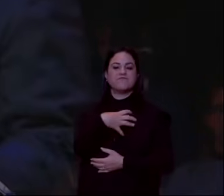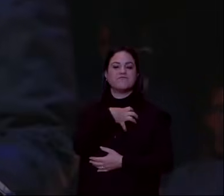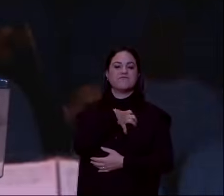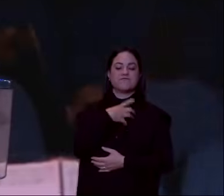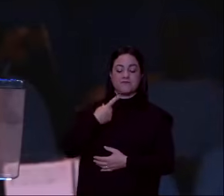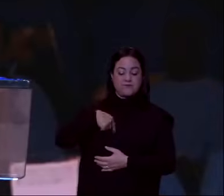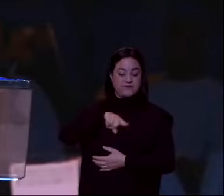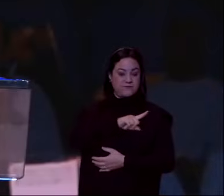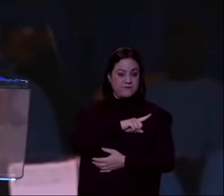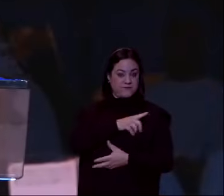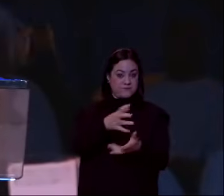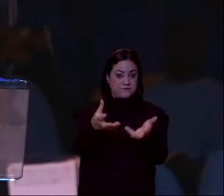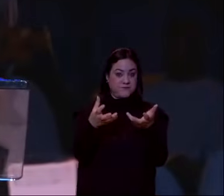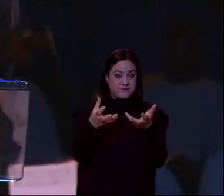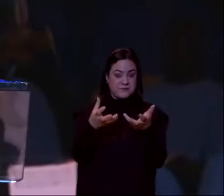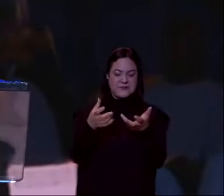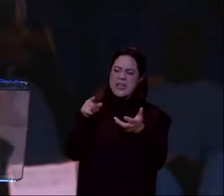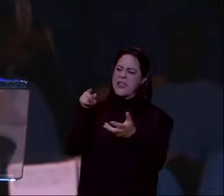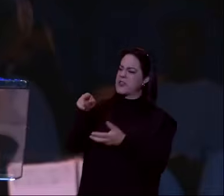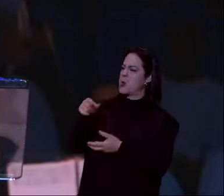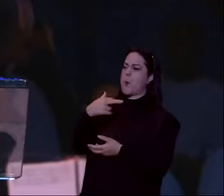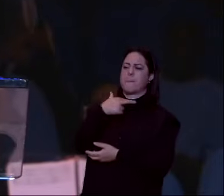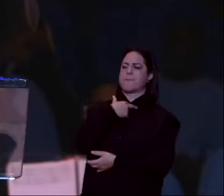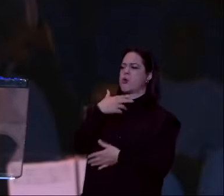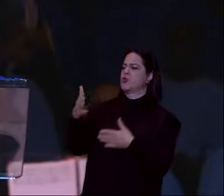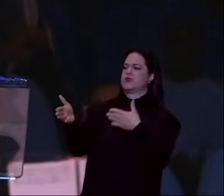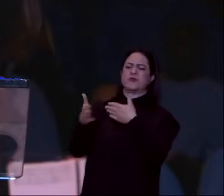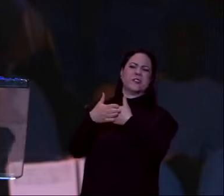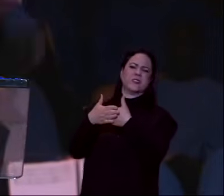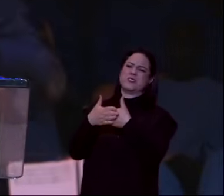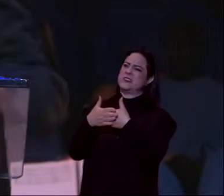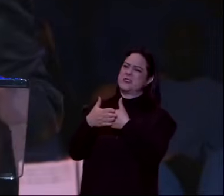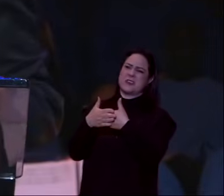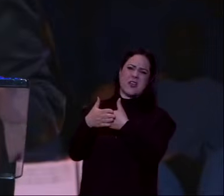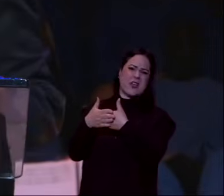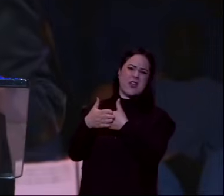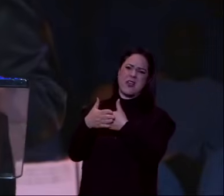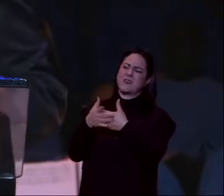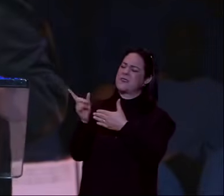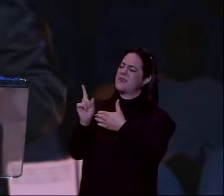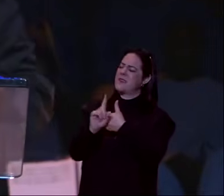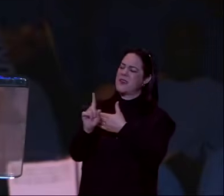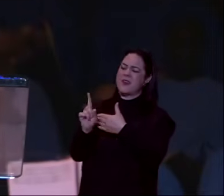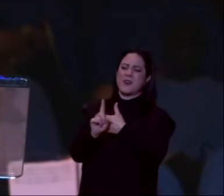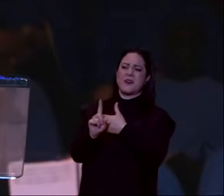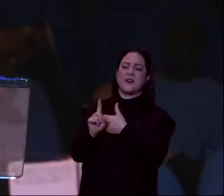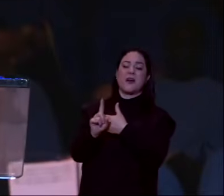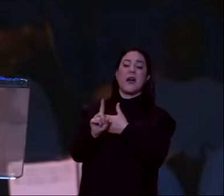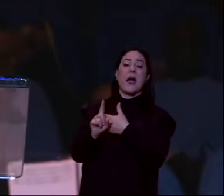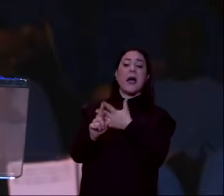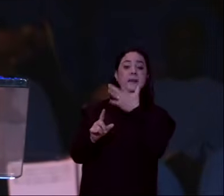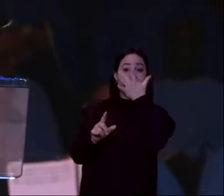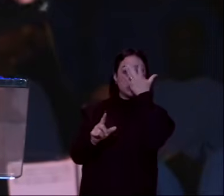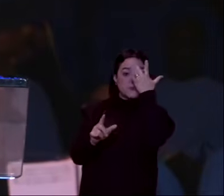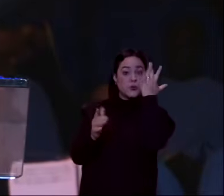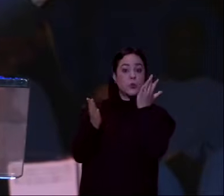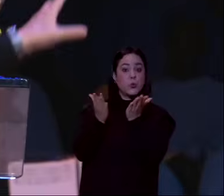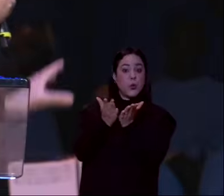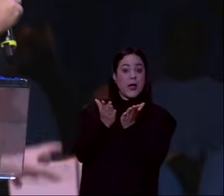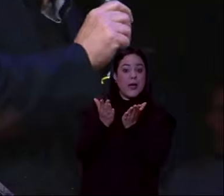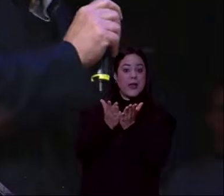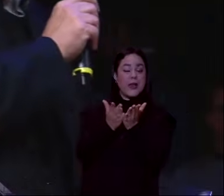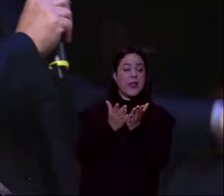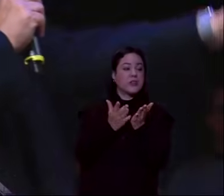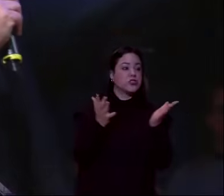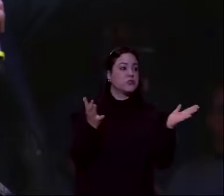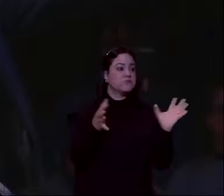no nosso coração: isso aqui não pode ficar fechado na porta da cidade. E aí os crentes se uniram de